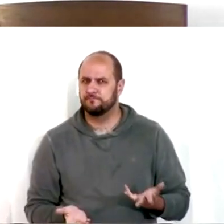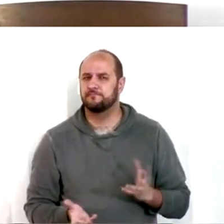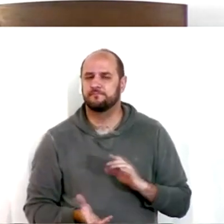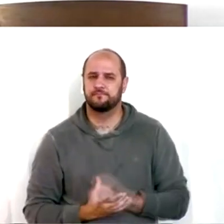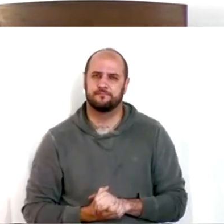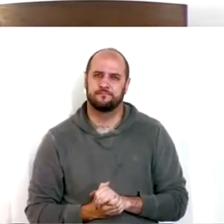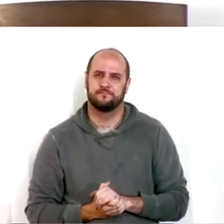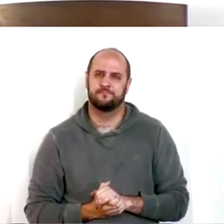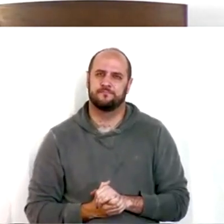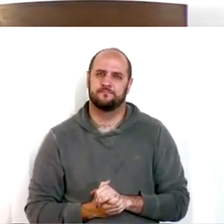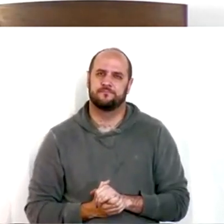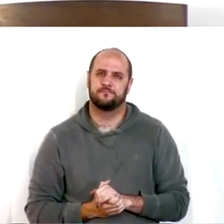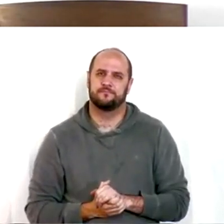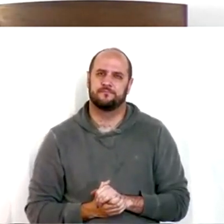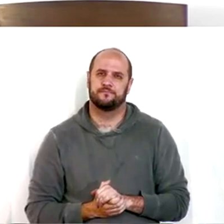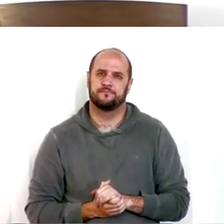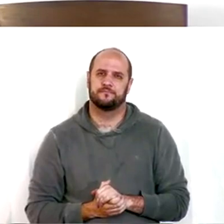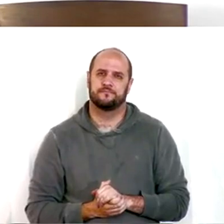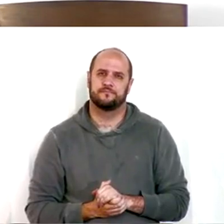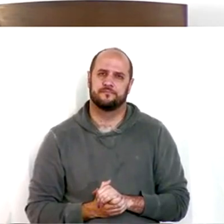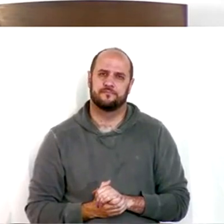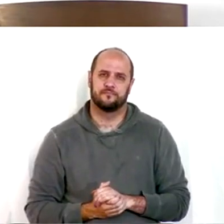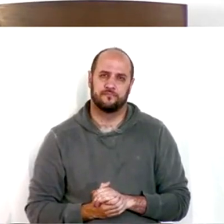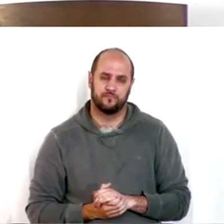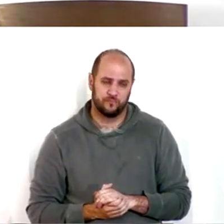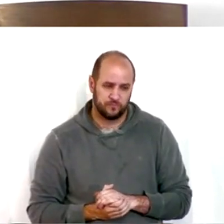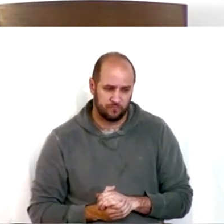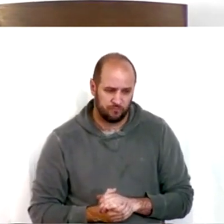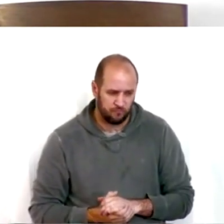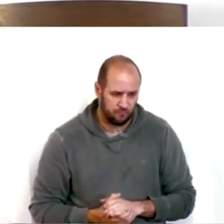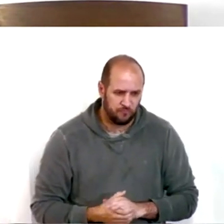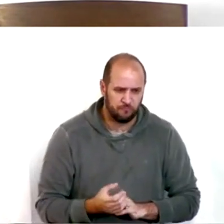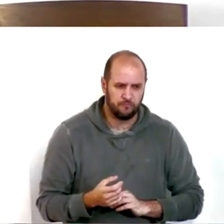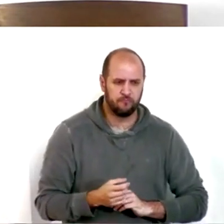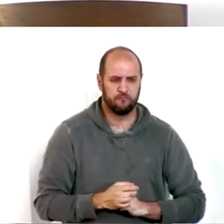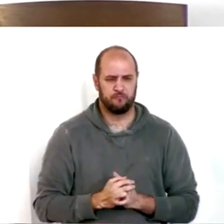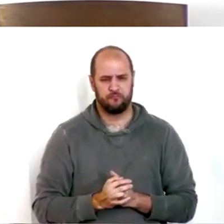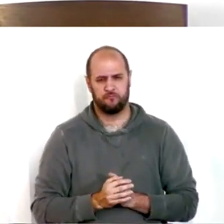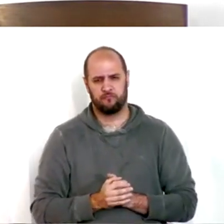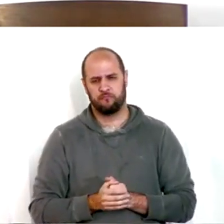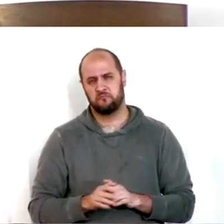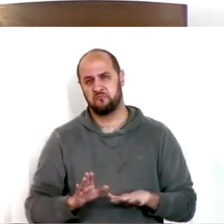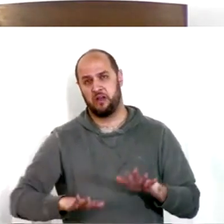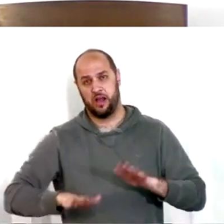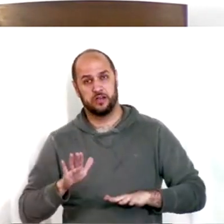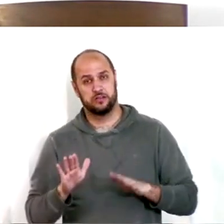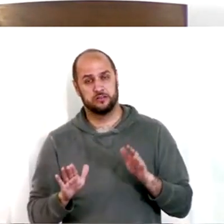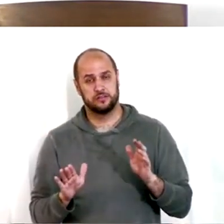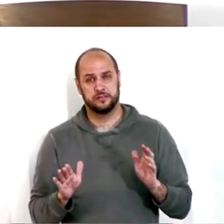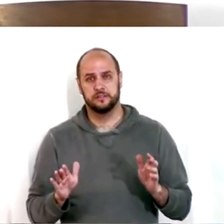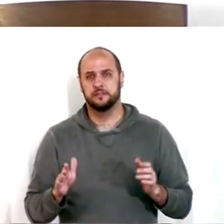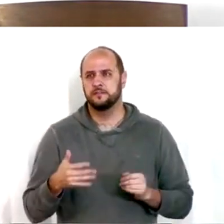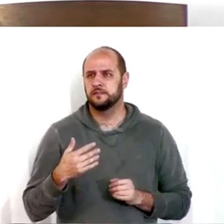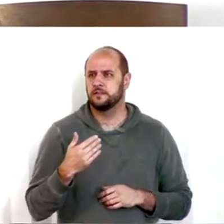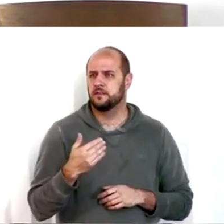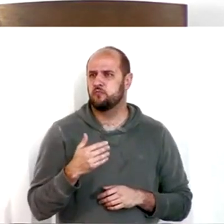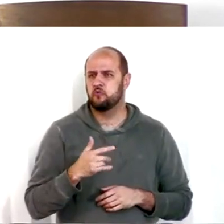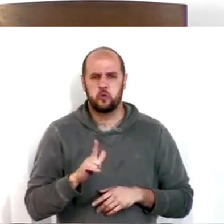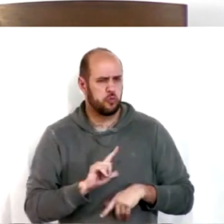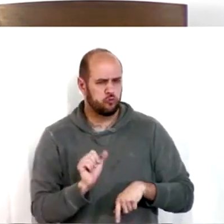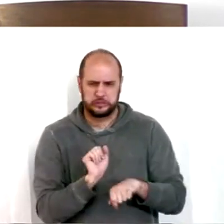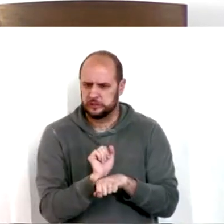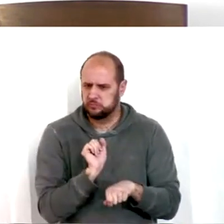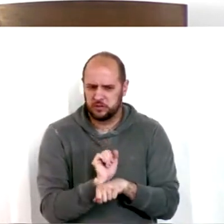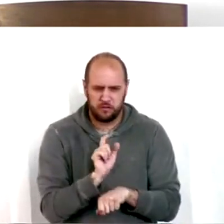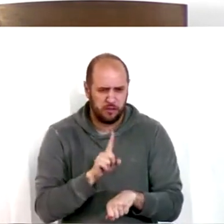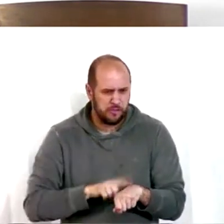Ensino deste texto aqui nesse instante. Muitas vezes, ao não esperar